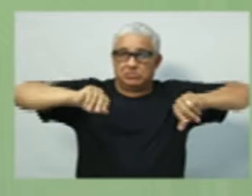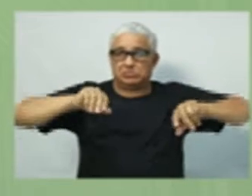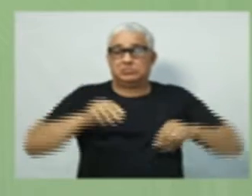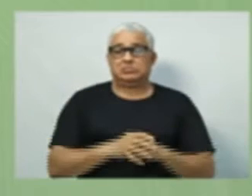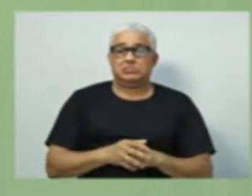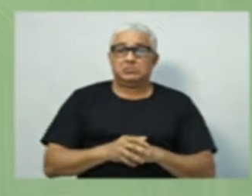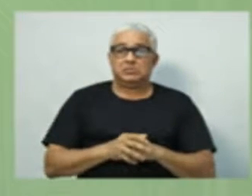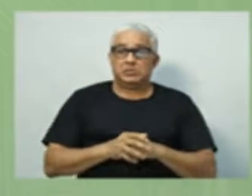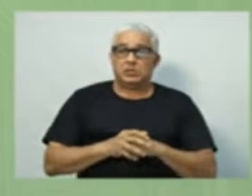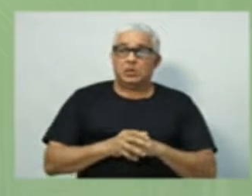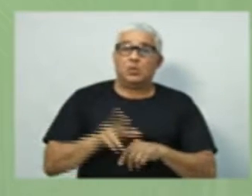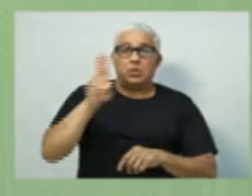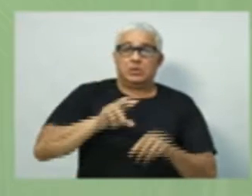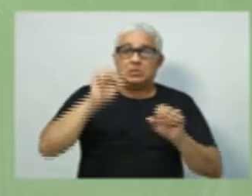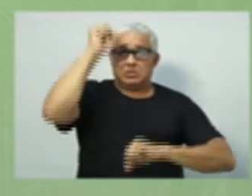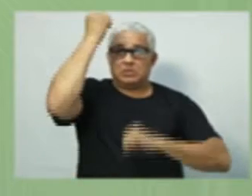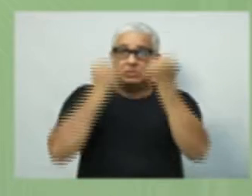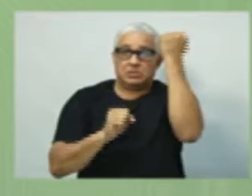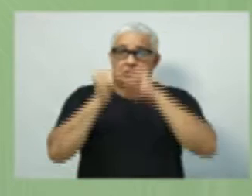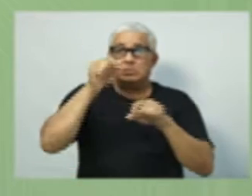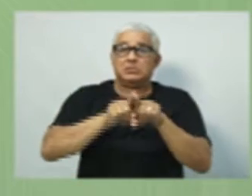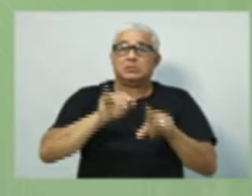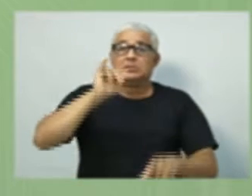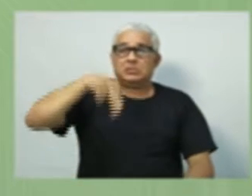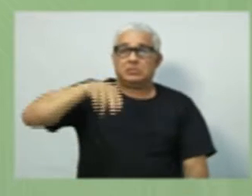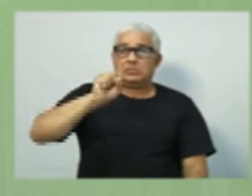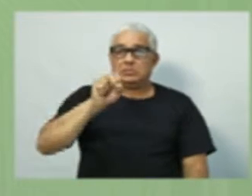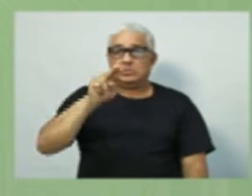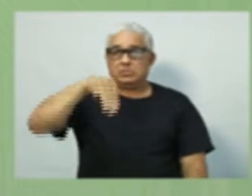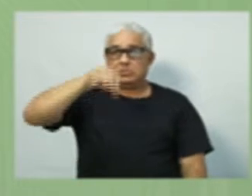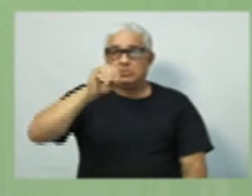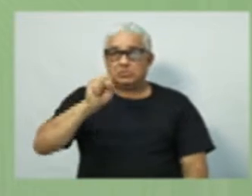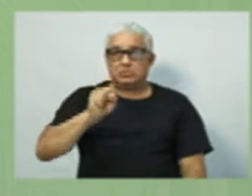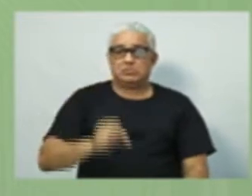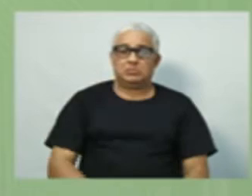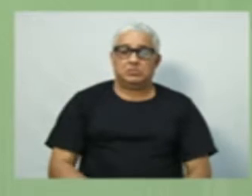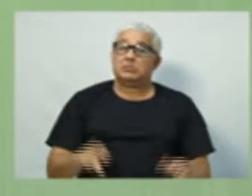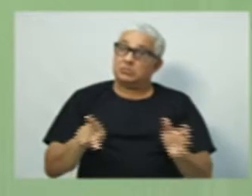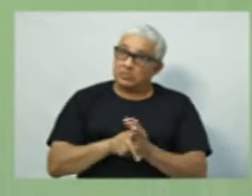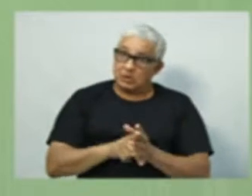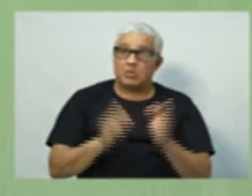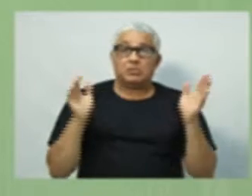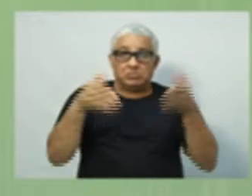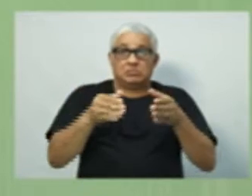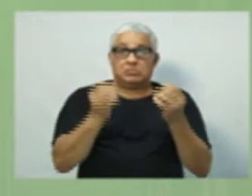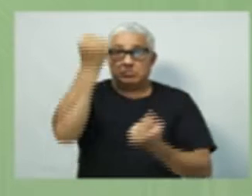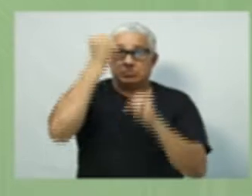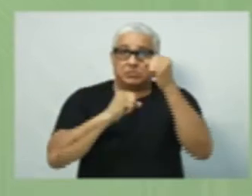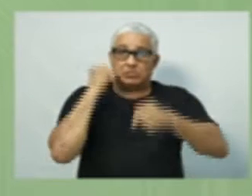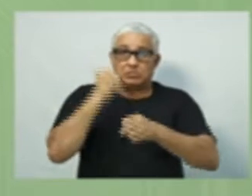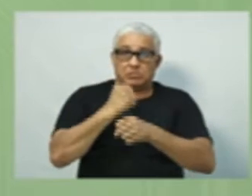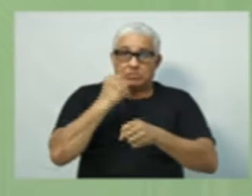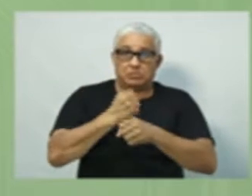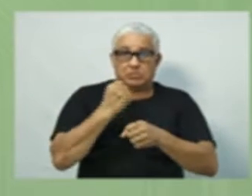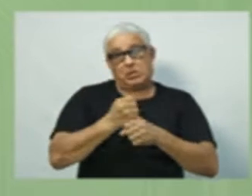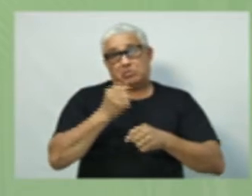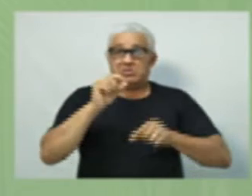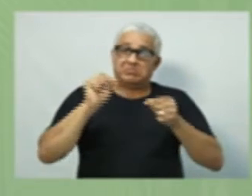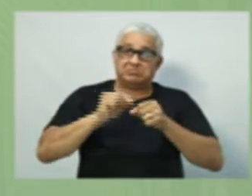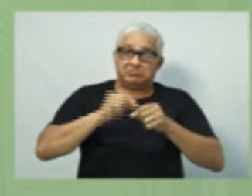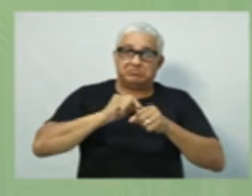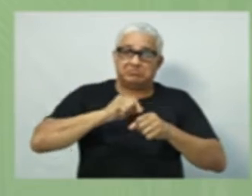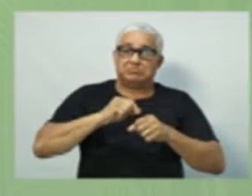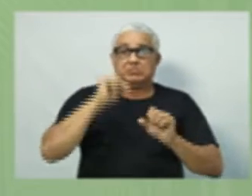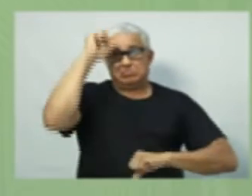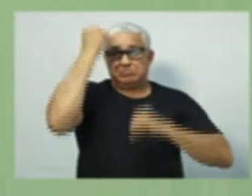e como também os insumos também é relacionada à indústria para a construção de um novo produto que mais